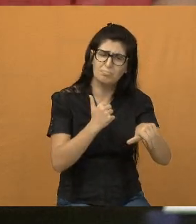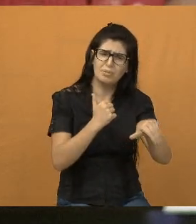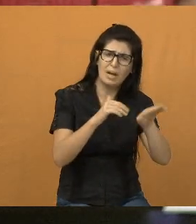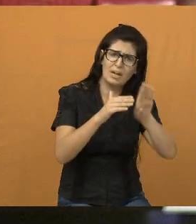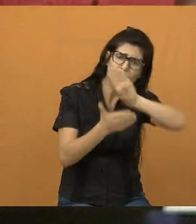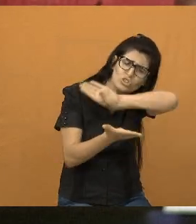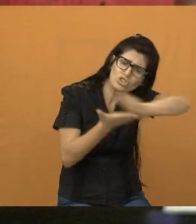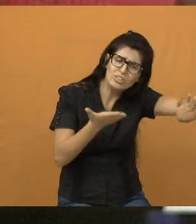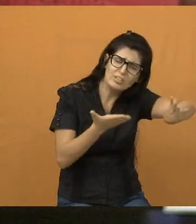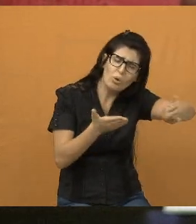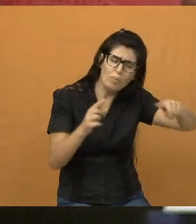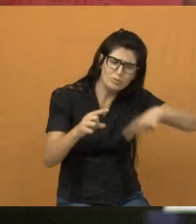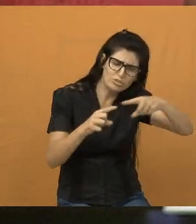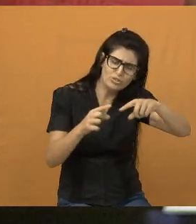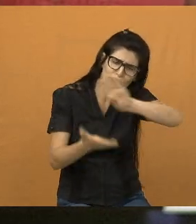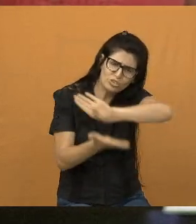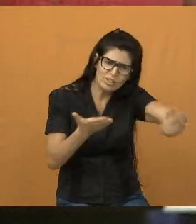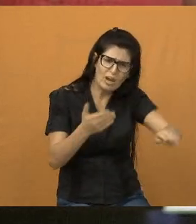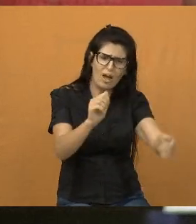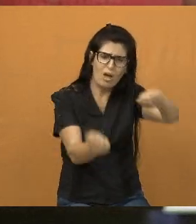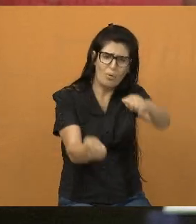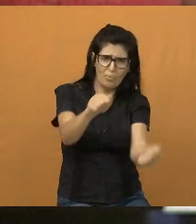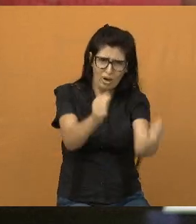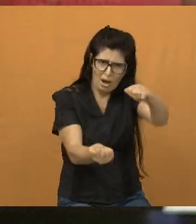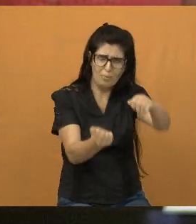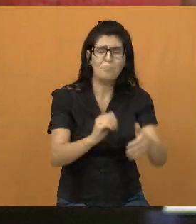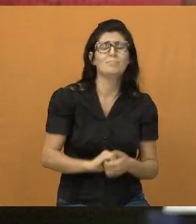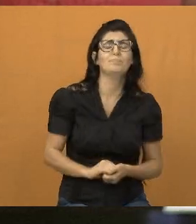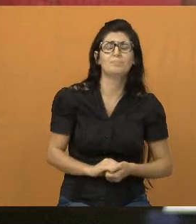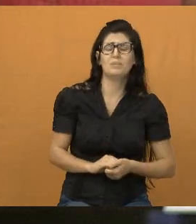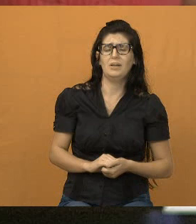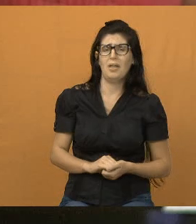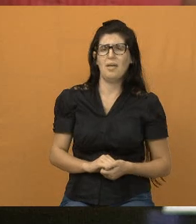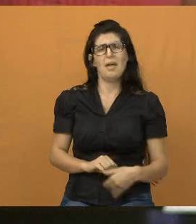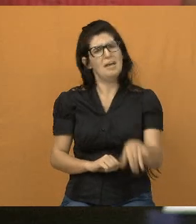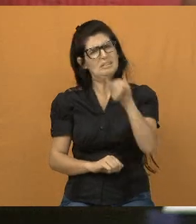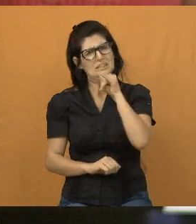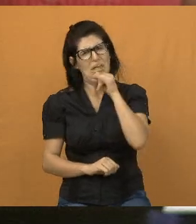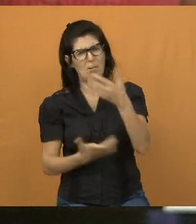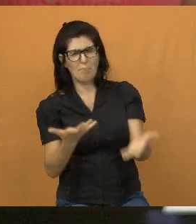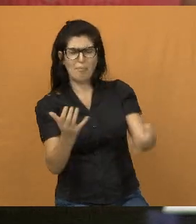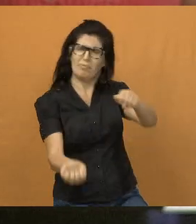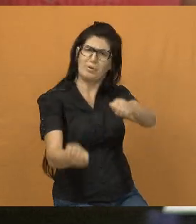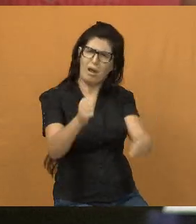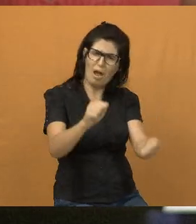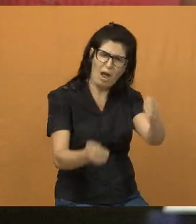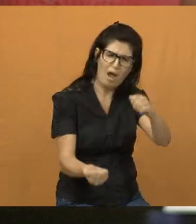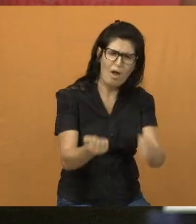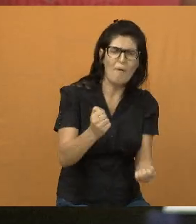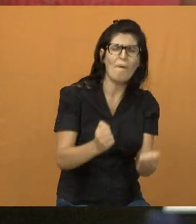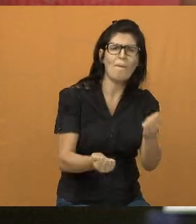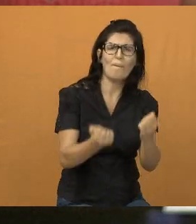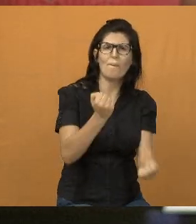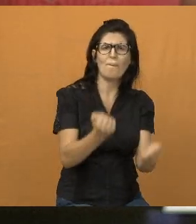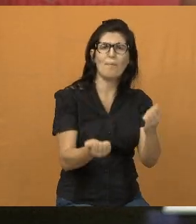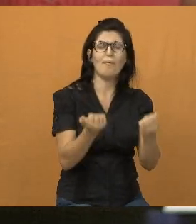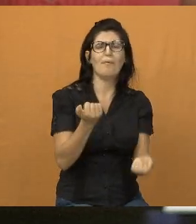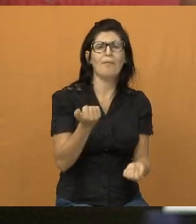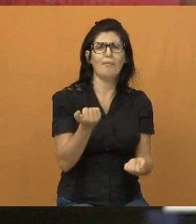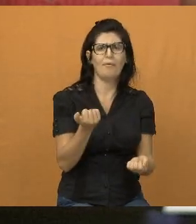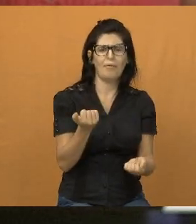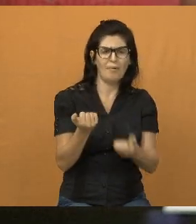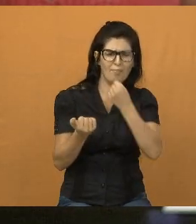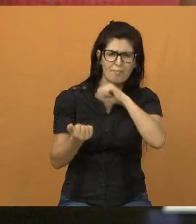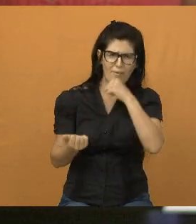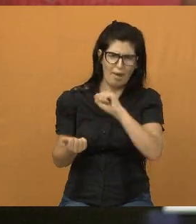veículos. Situações como a de carros e outros estabelecimentos e outras condições